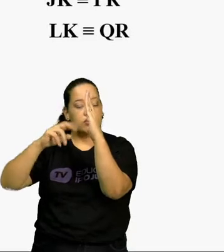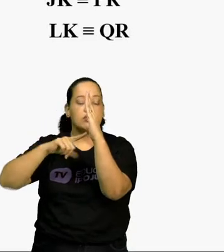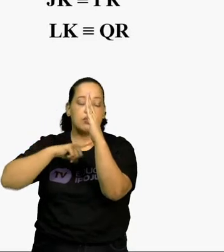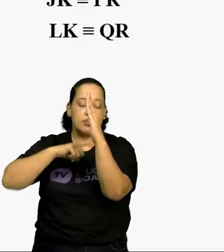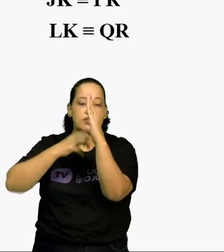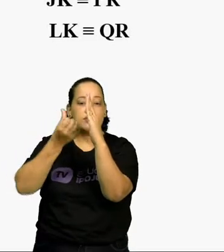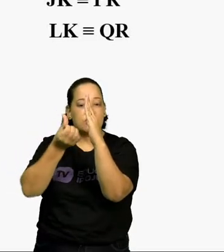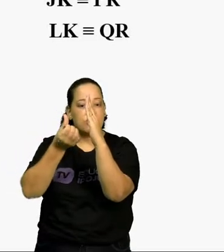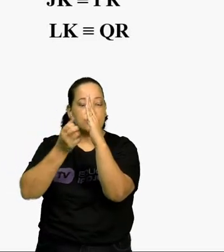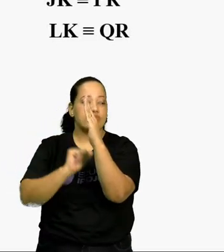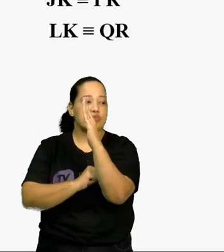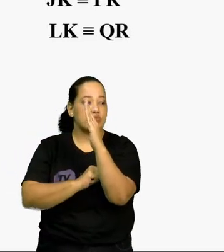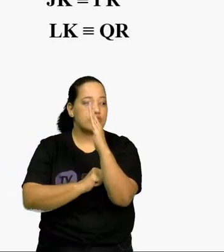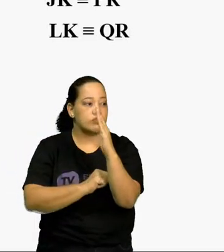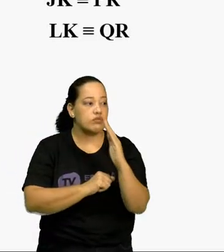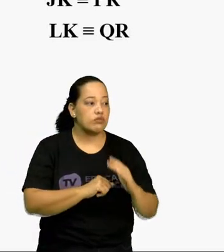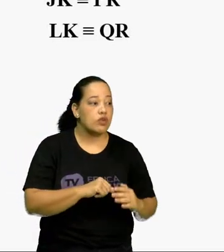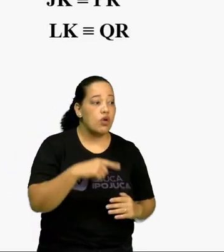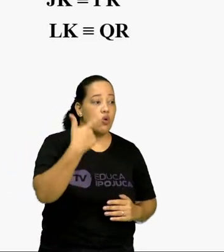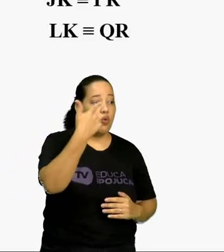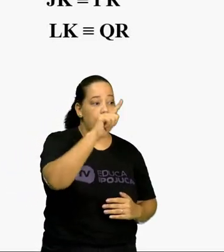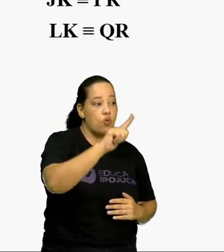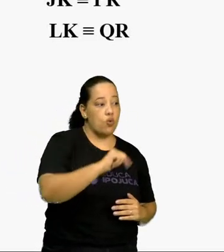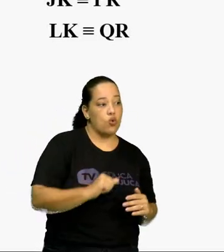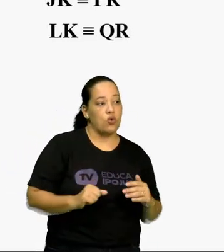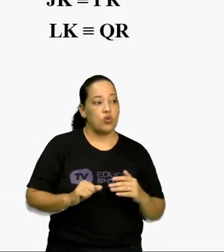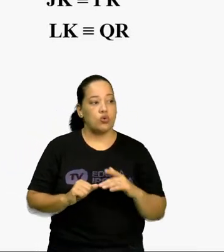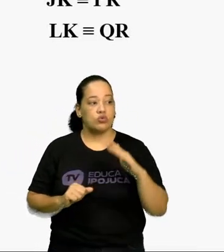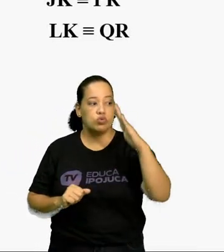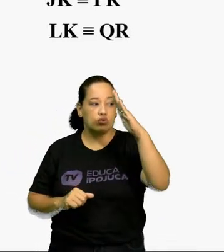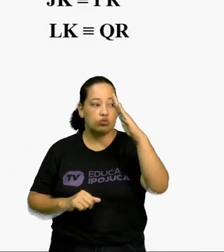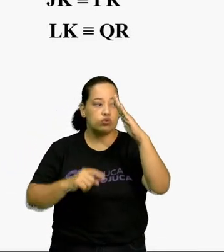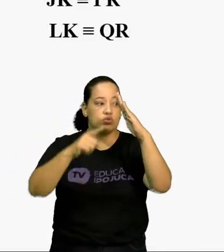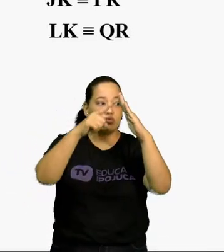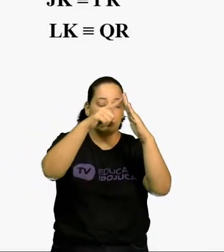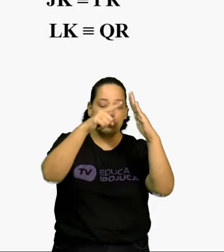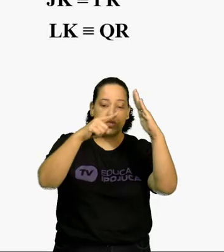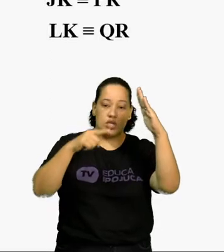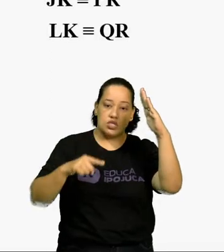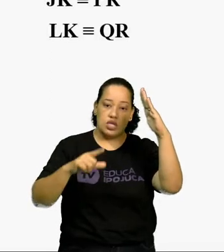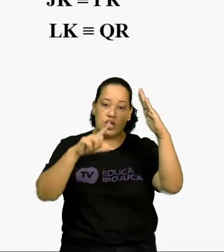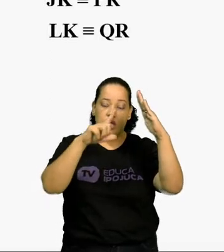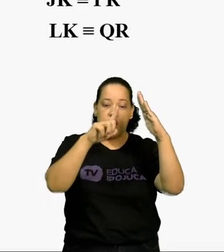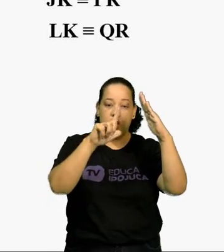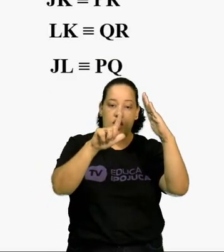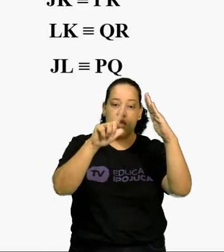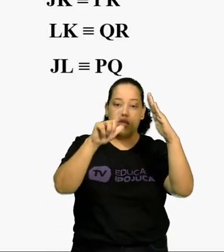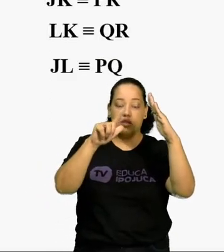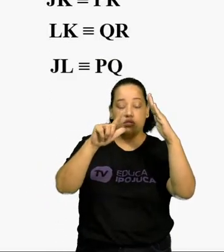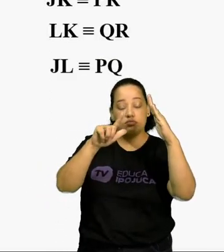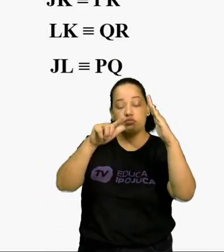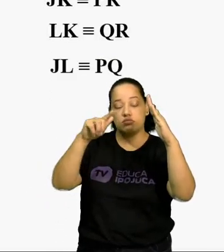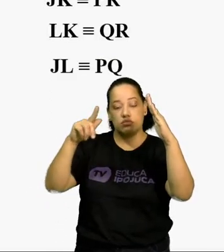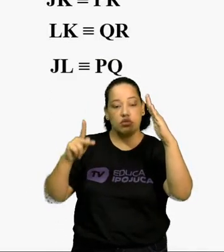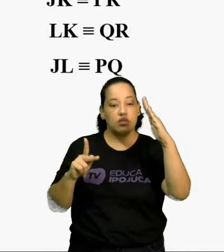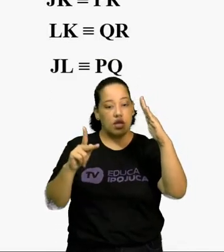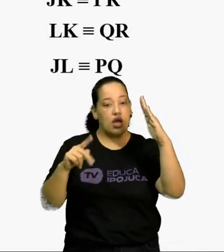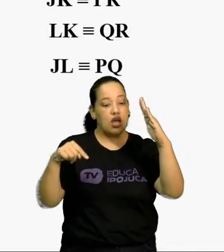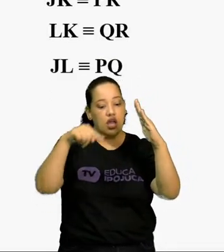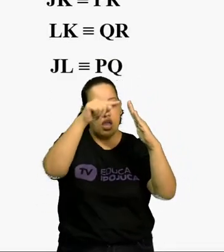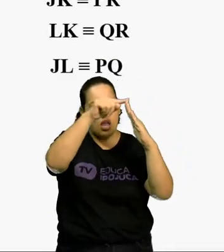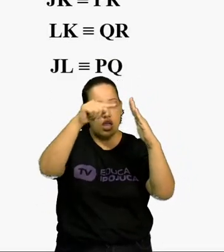LK mede 5 centímetros. Qual é o lado correspondente a este? É o